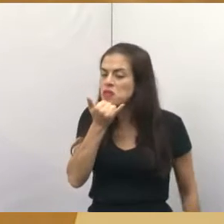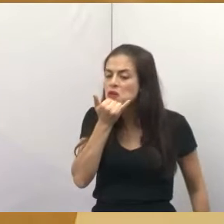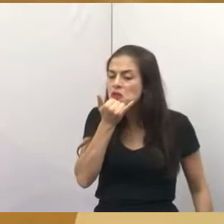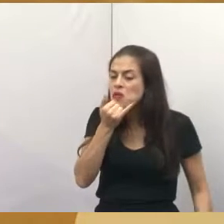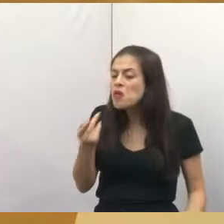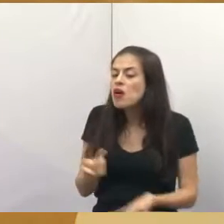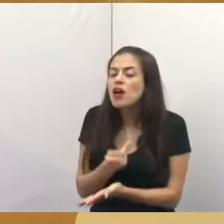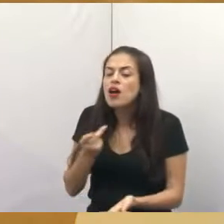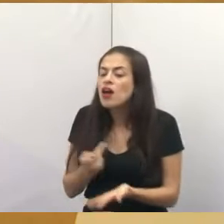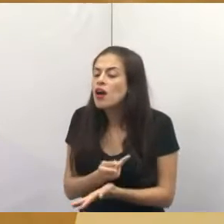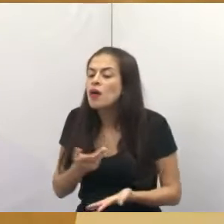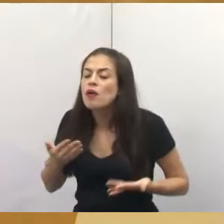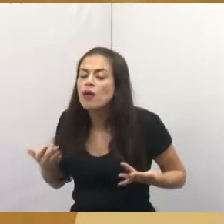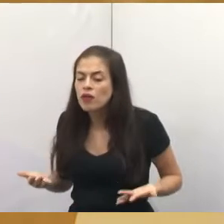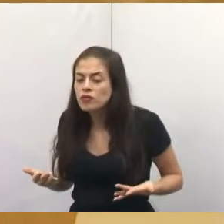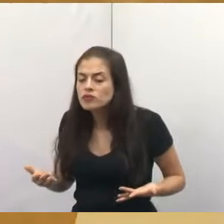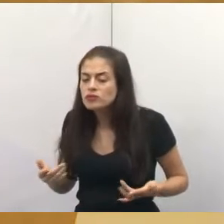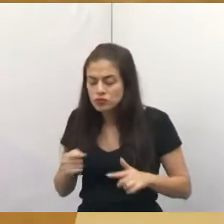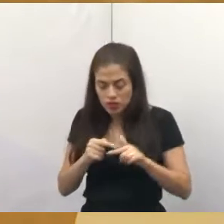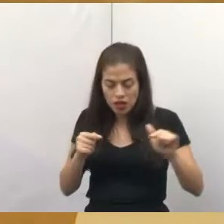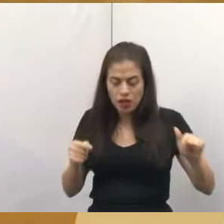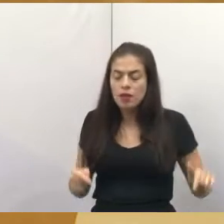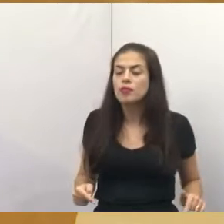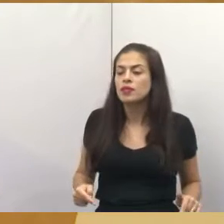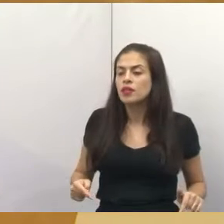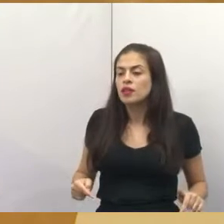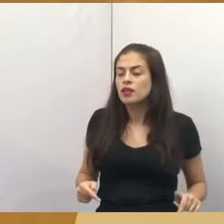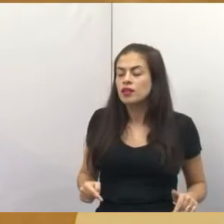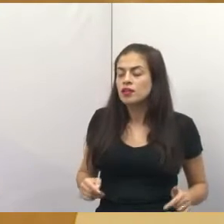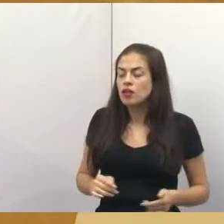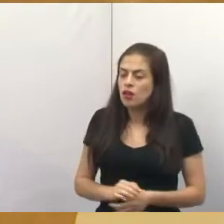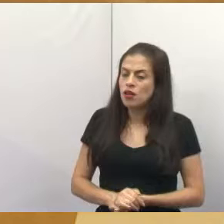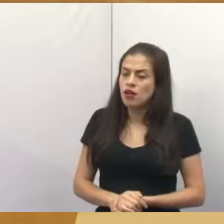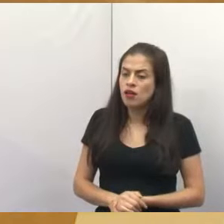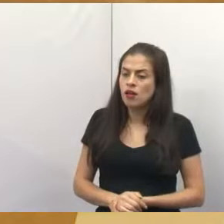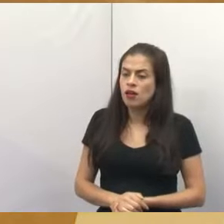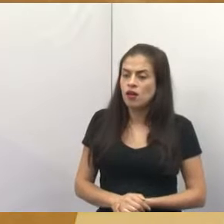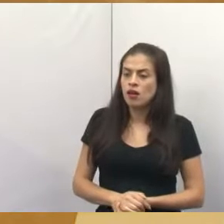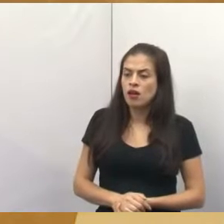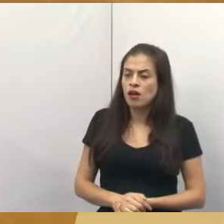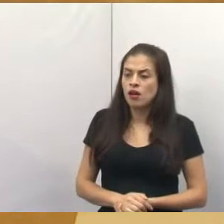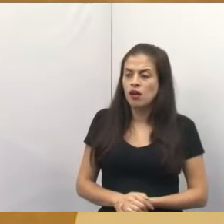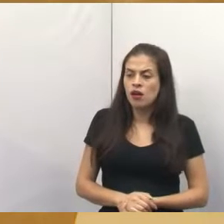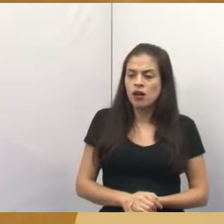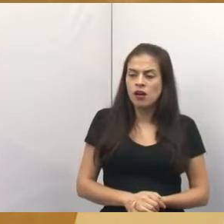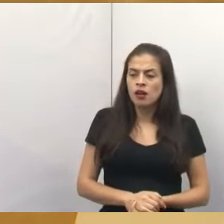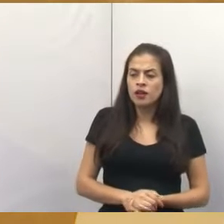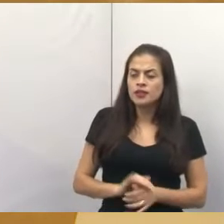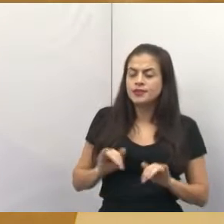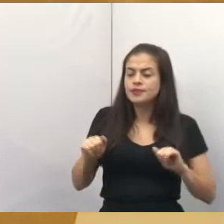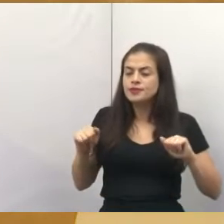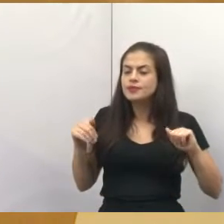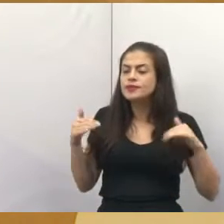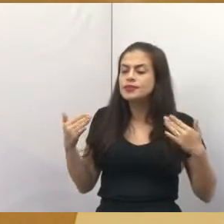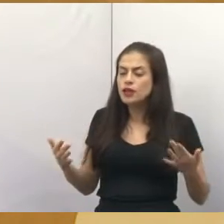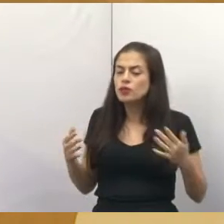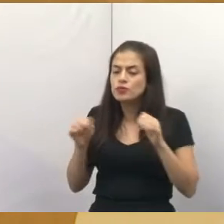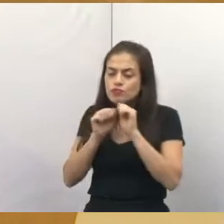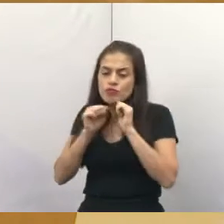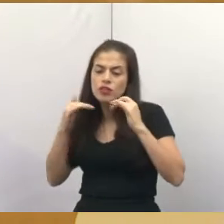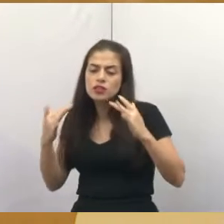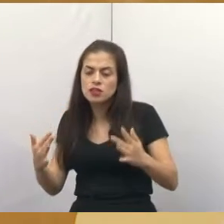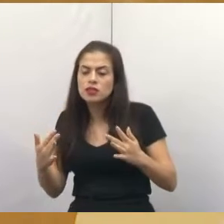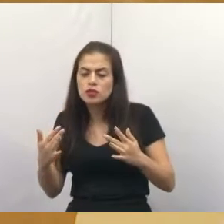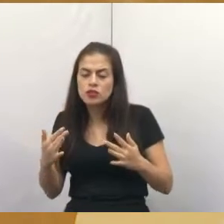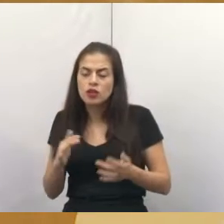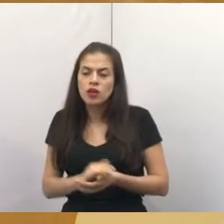está no gabinete. Não está em vereador, não está no gabinete. Então o assessor parlamentar, ele já tem que fazer